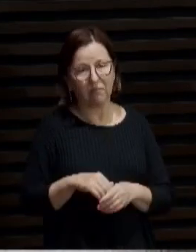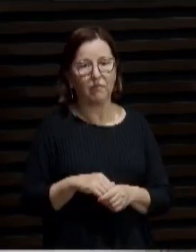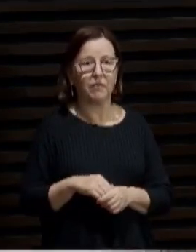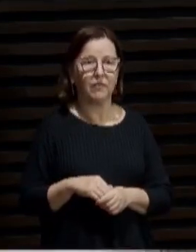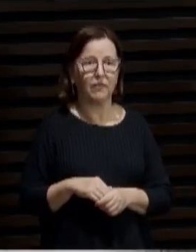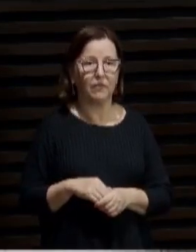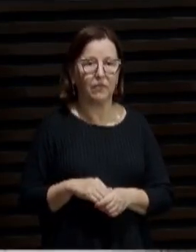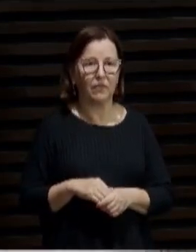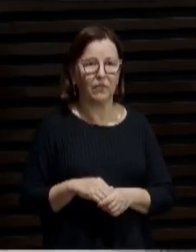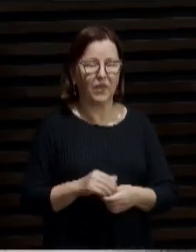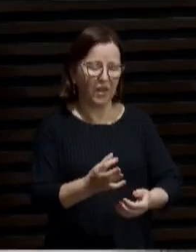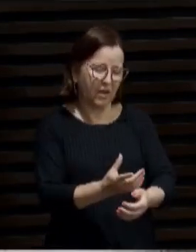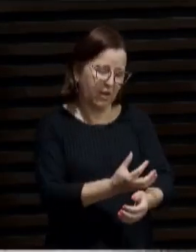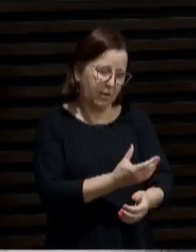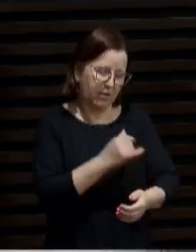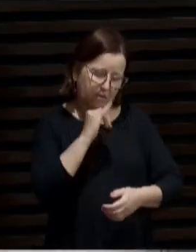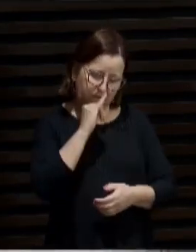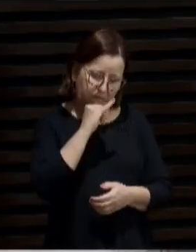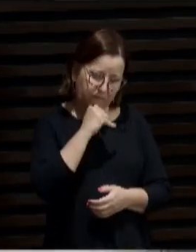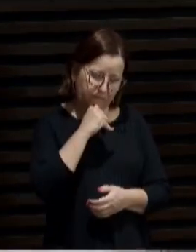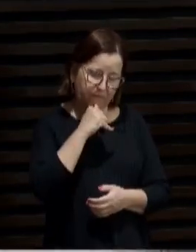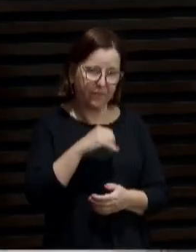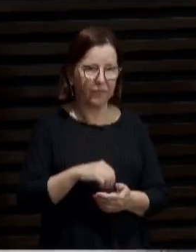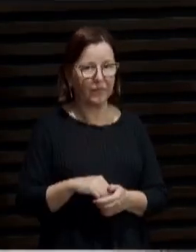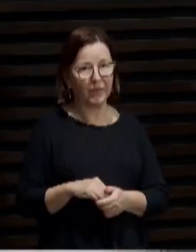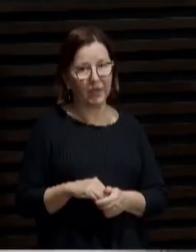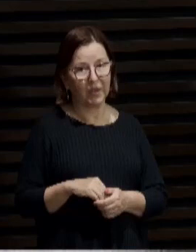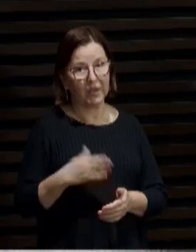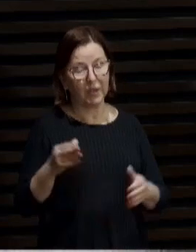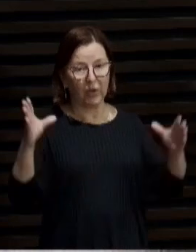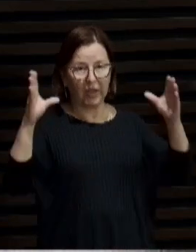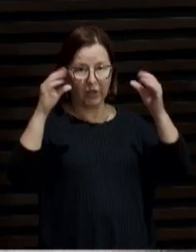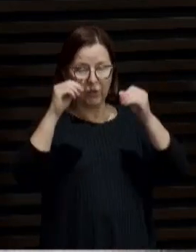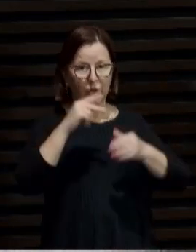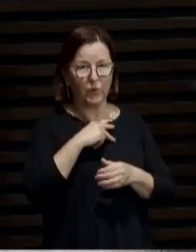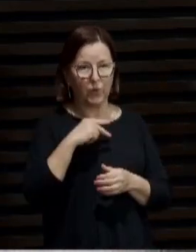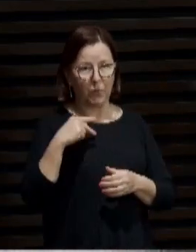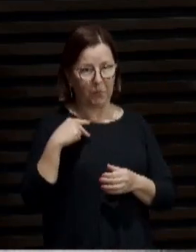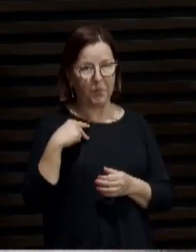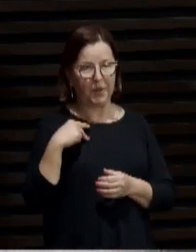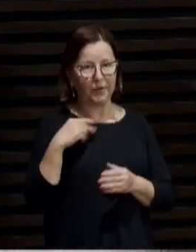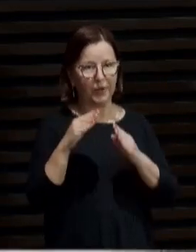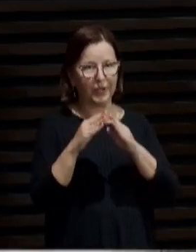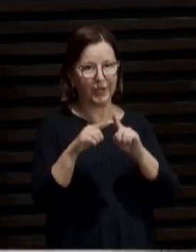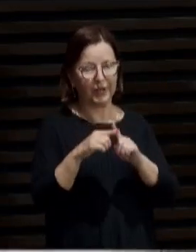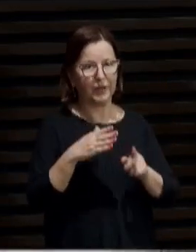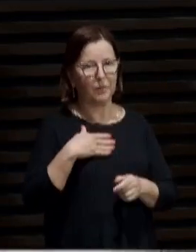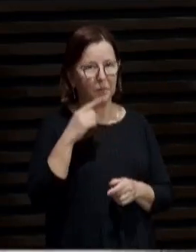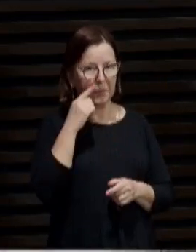as emoções todas, né? E aí, quando foi à noite, o pastor, que é da igreja do meu pai, ele trouxe a